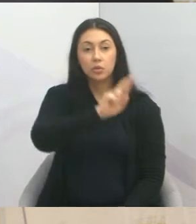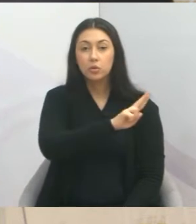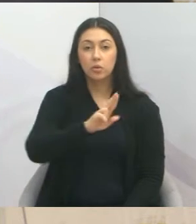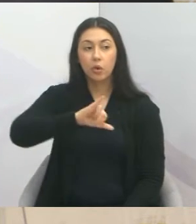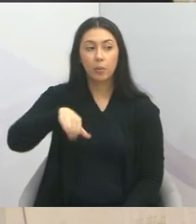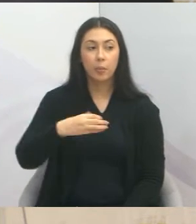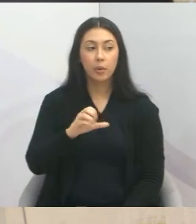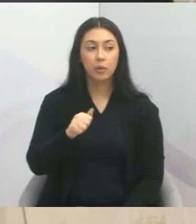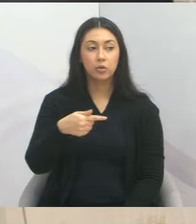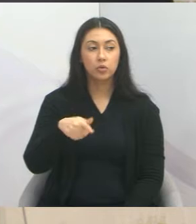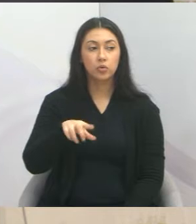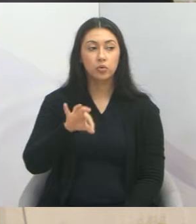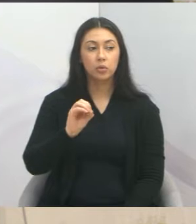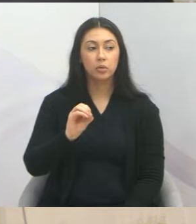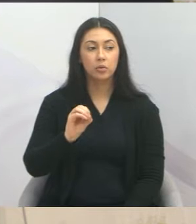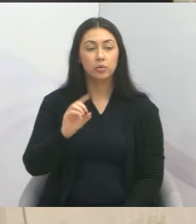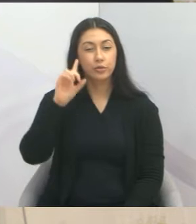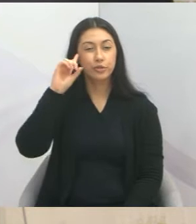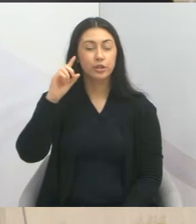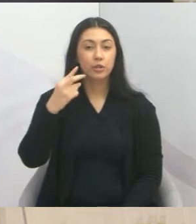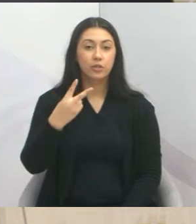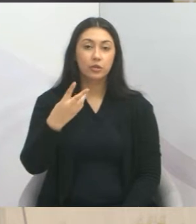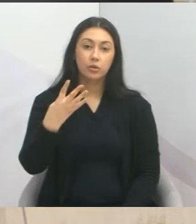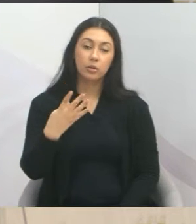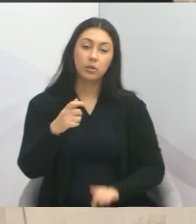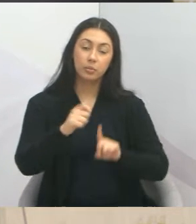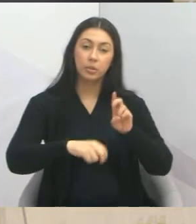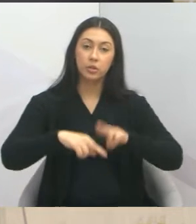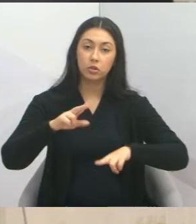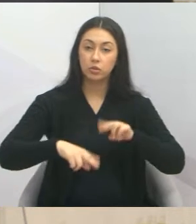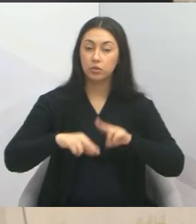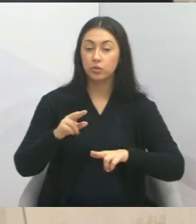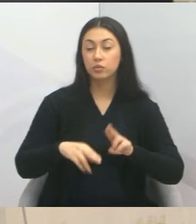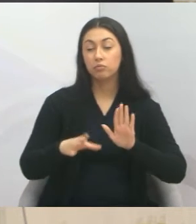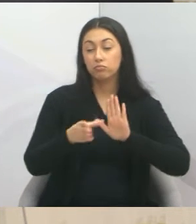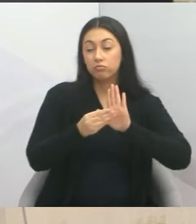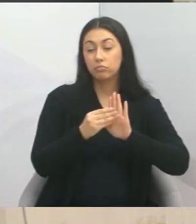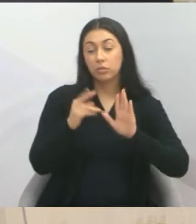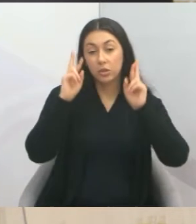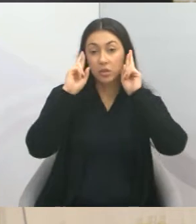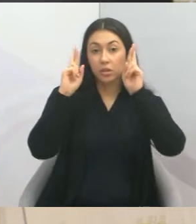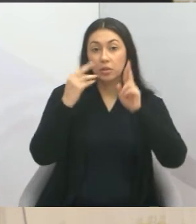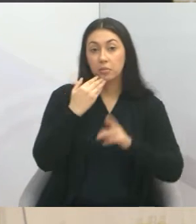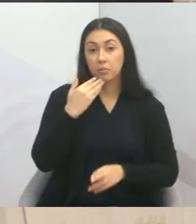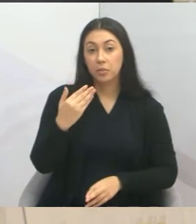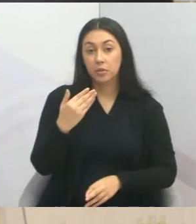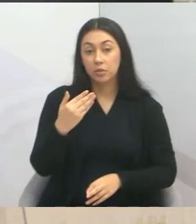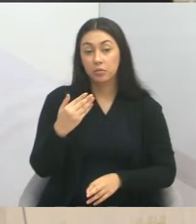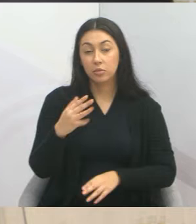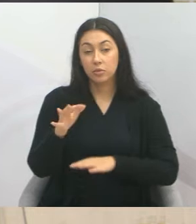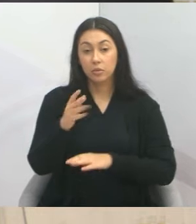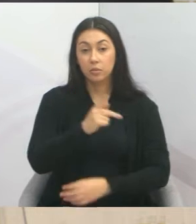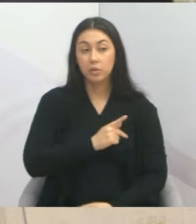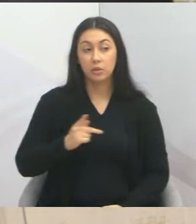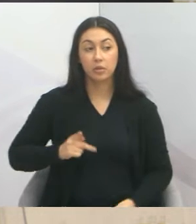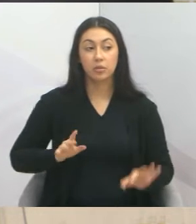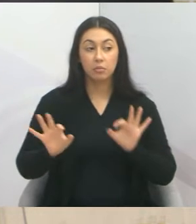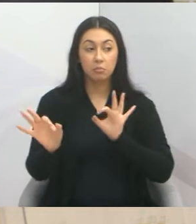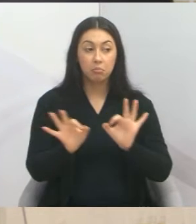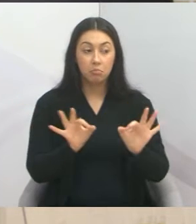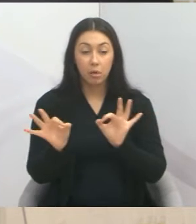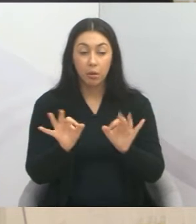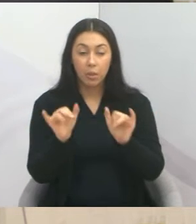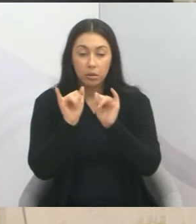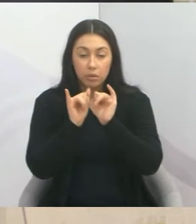em 24 de junho feitos esse registro respeitosamente requeremos a presença dessa casa que seja